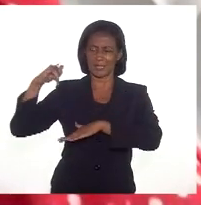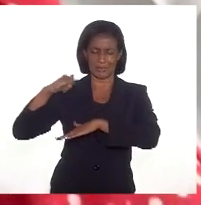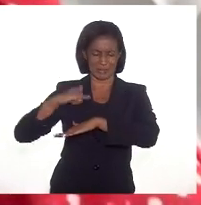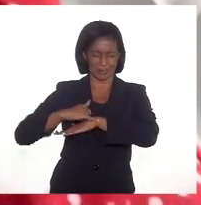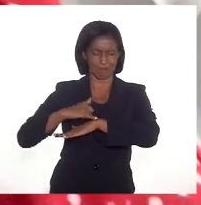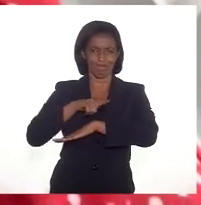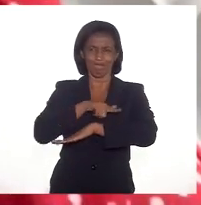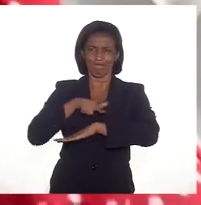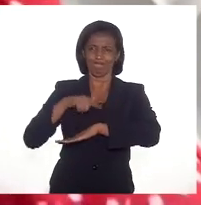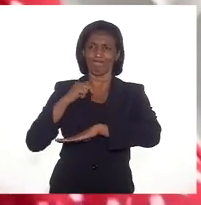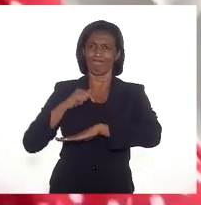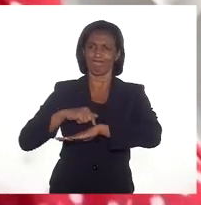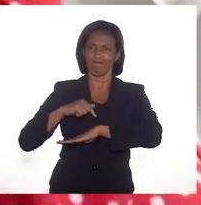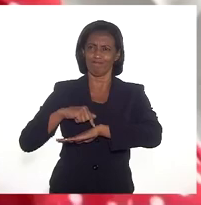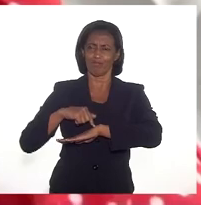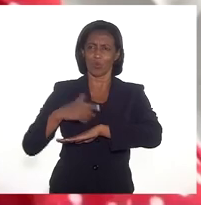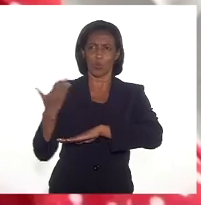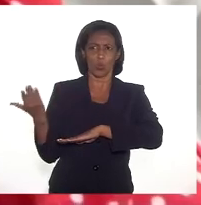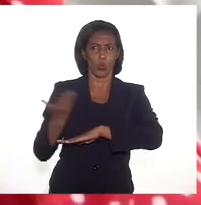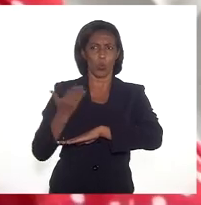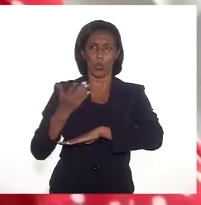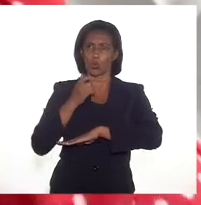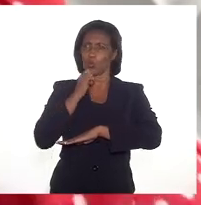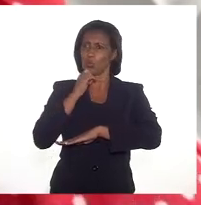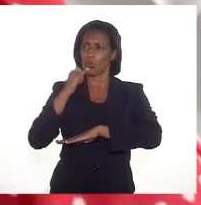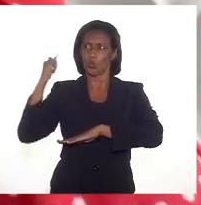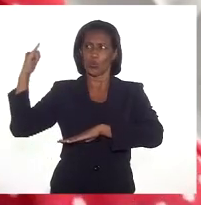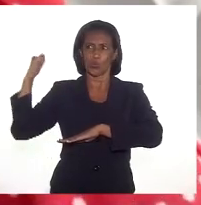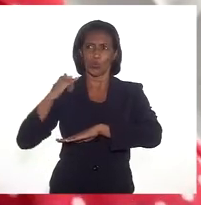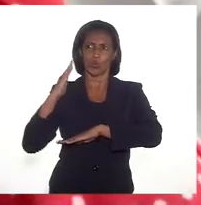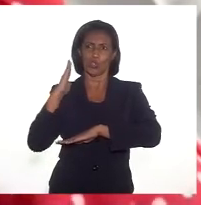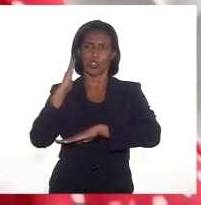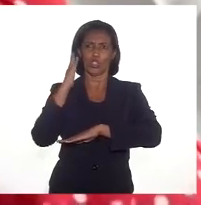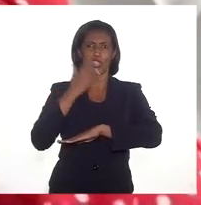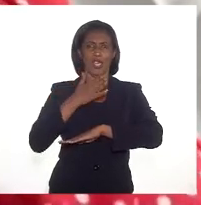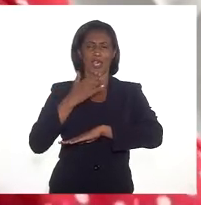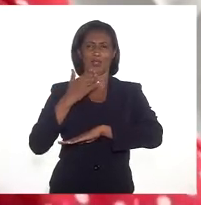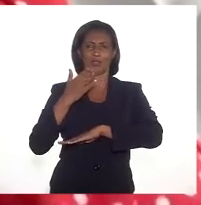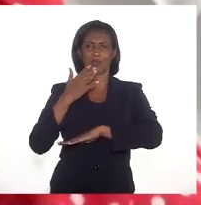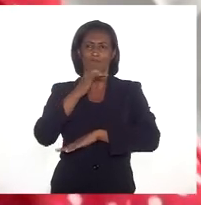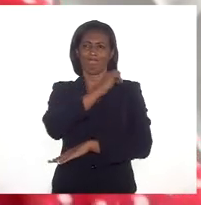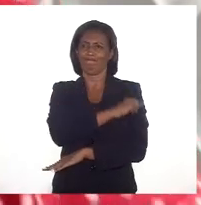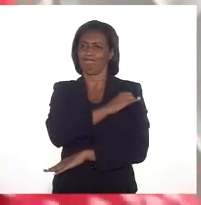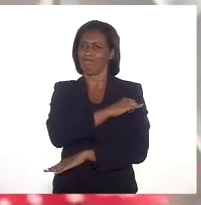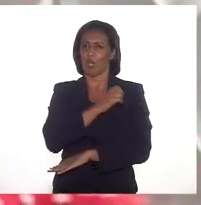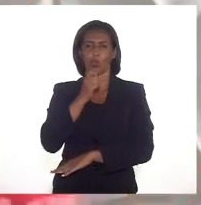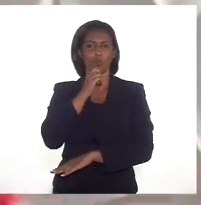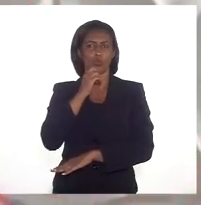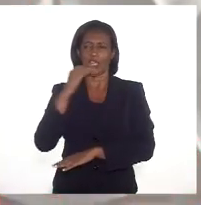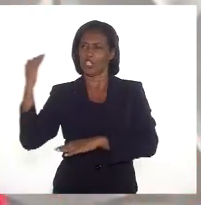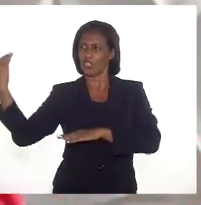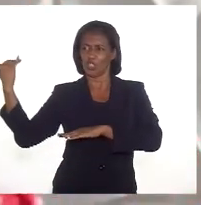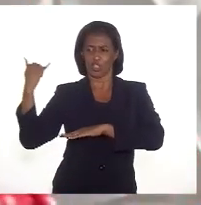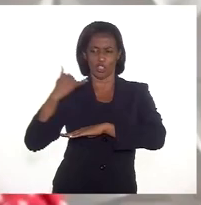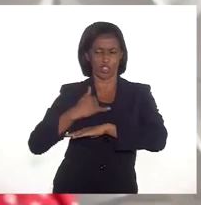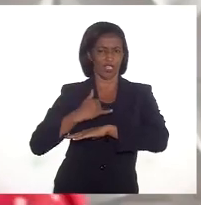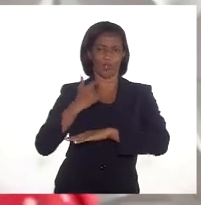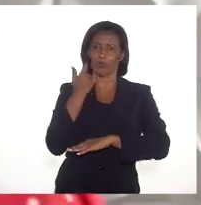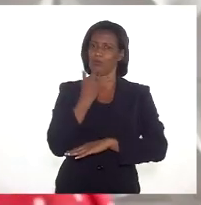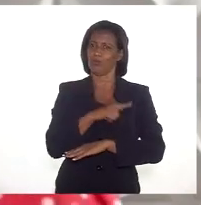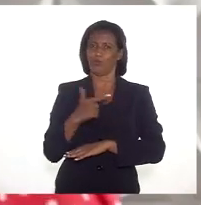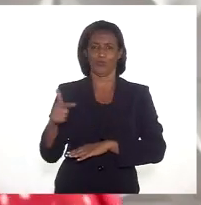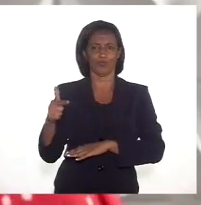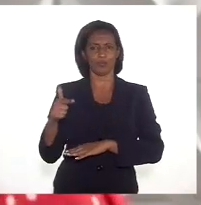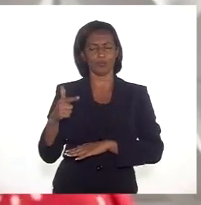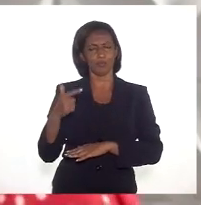nosso Estado, né? Hoje não há voos diretos para o Estado do Rio de Janeiro, para a cidade do Rio de Janeiro. E a gente espera efetivamente, né,